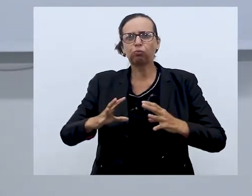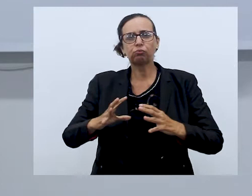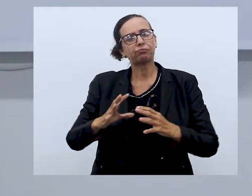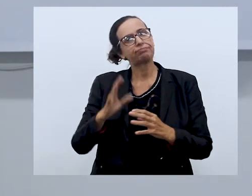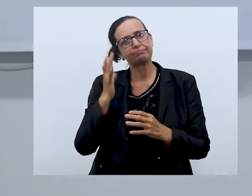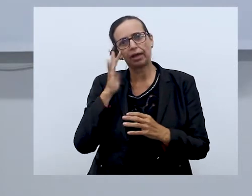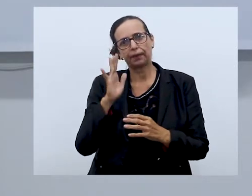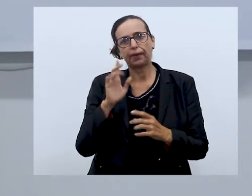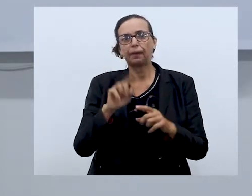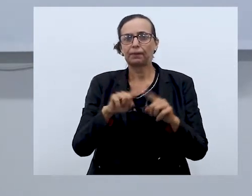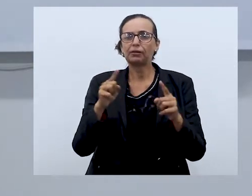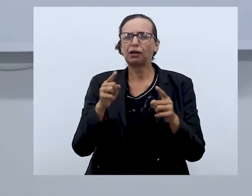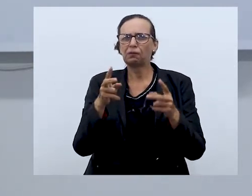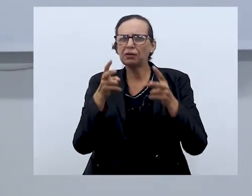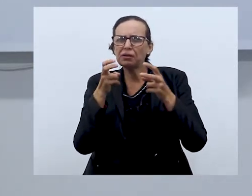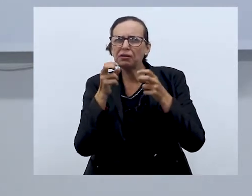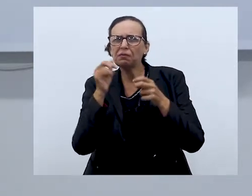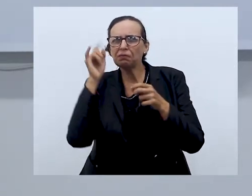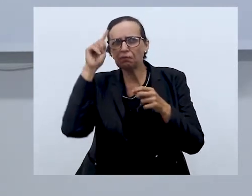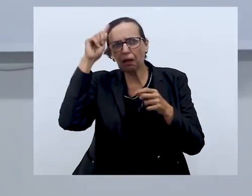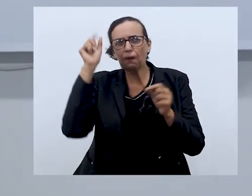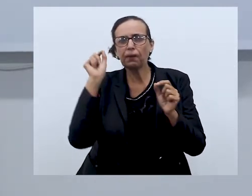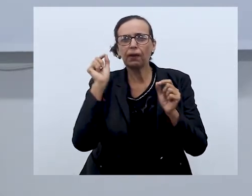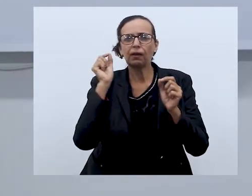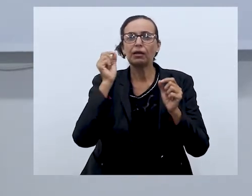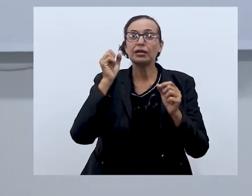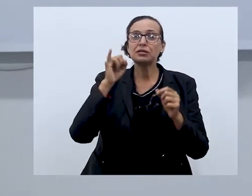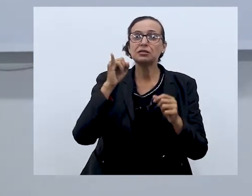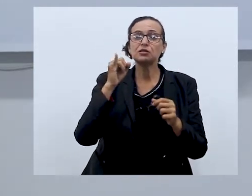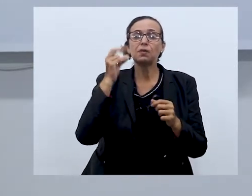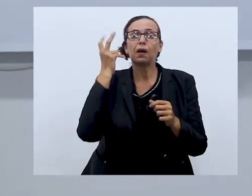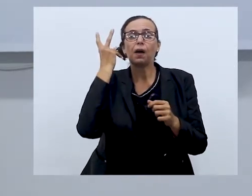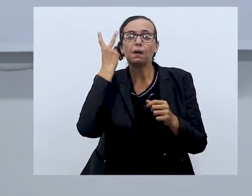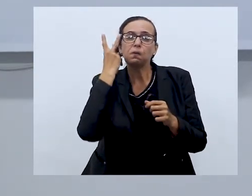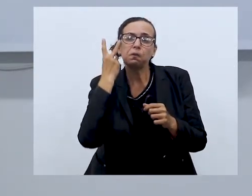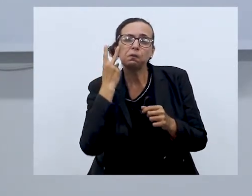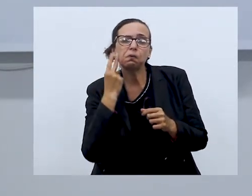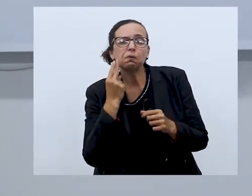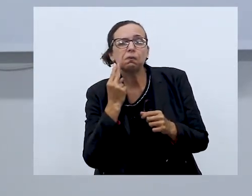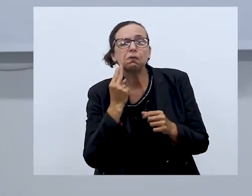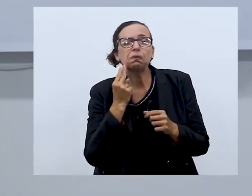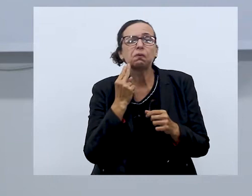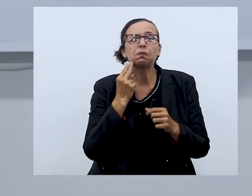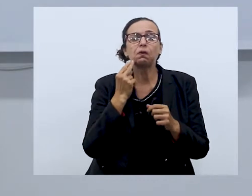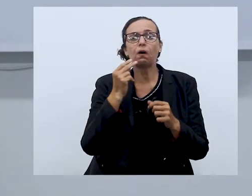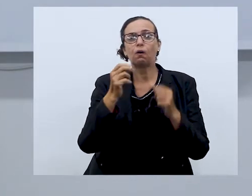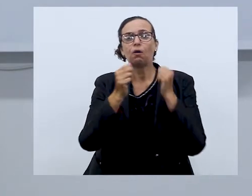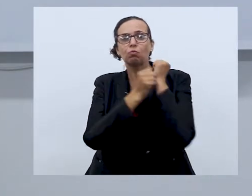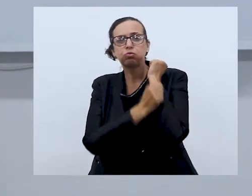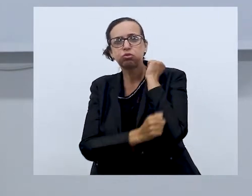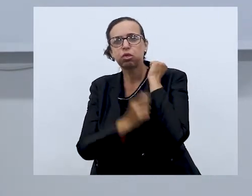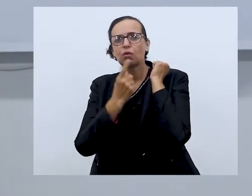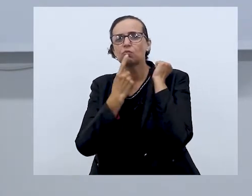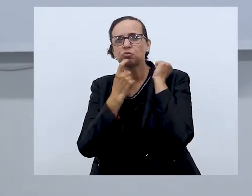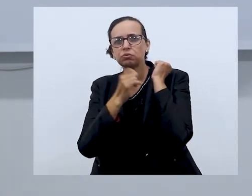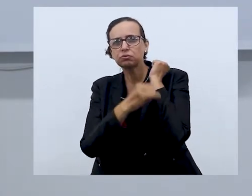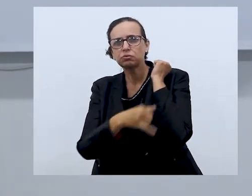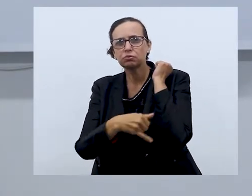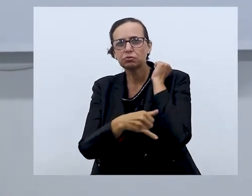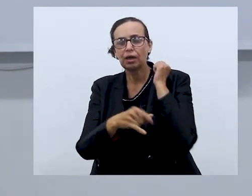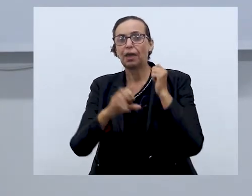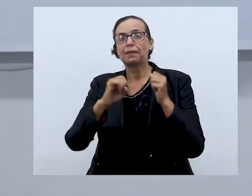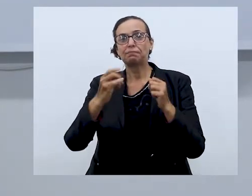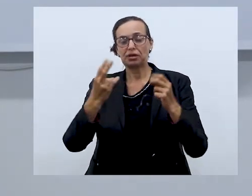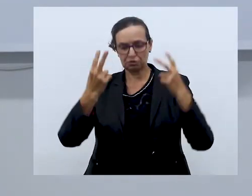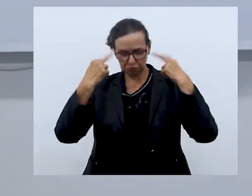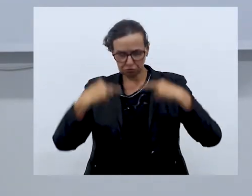ter algumas dicas, como palidez na pele, sangramento nas fezes, tontura e desmaios. E vômitos também. E já a externa é bem